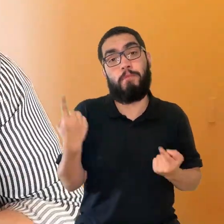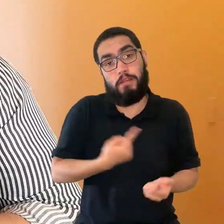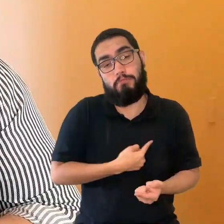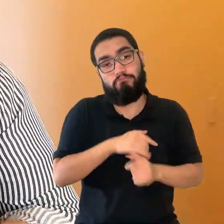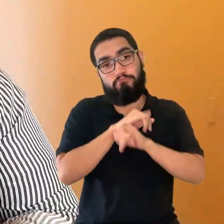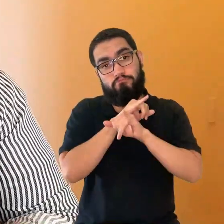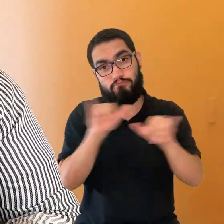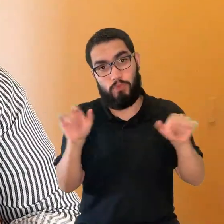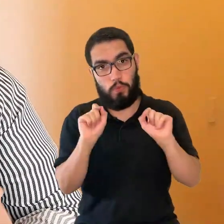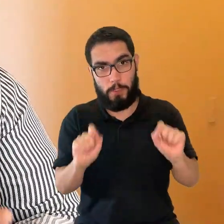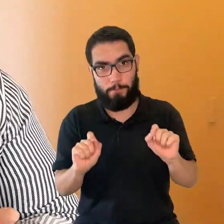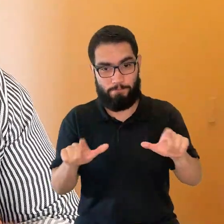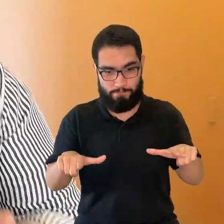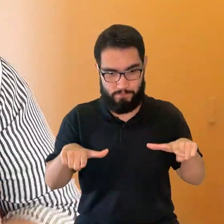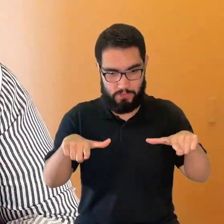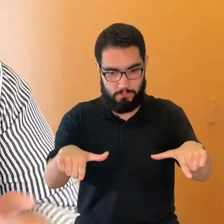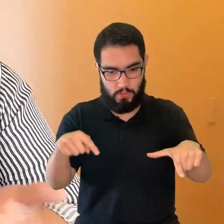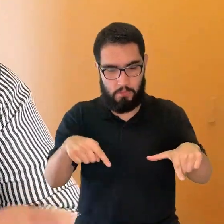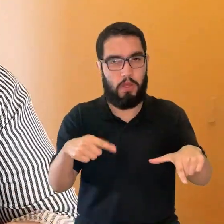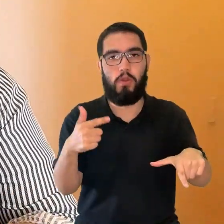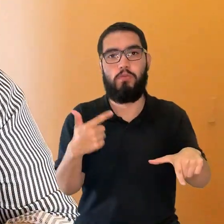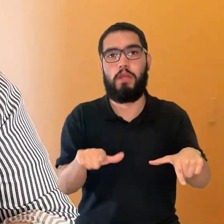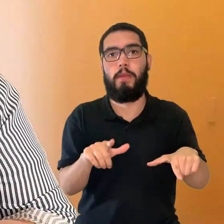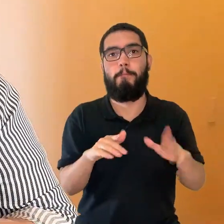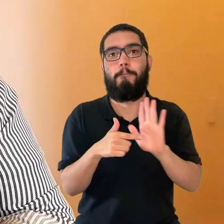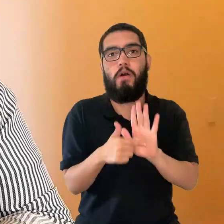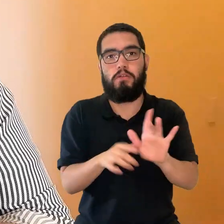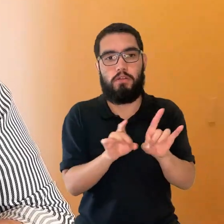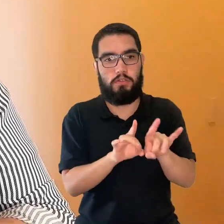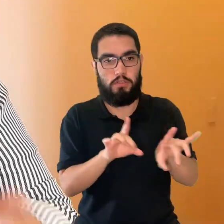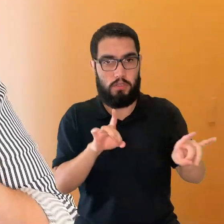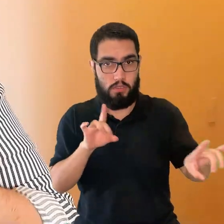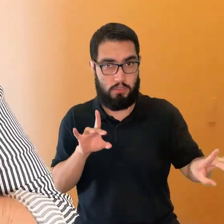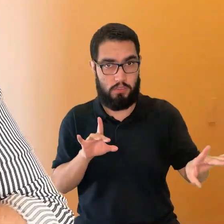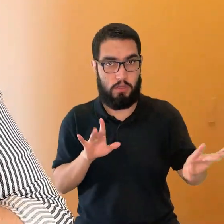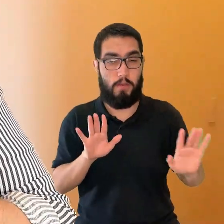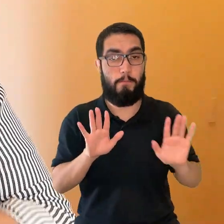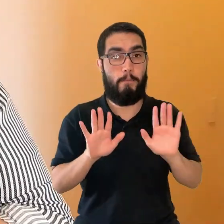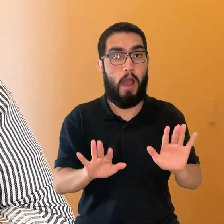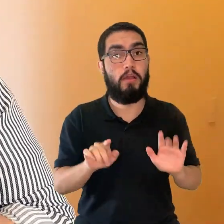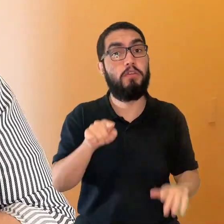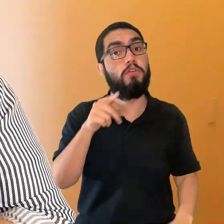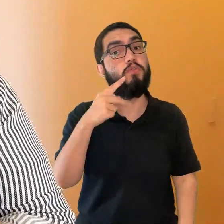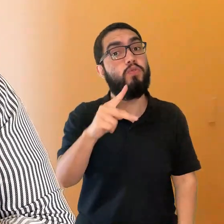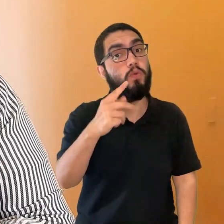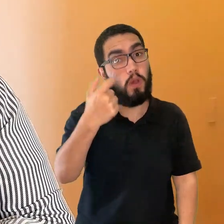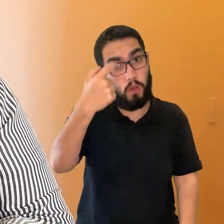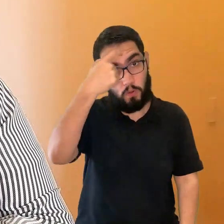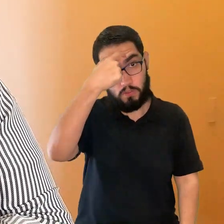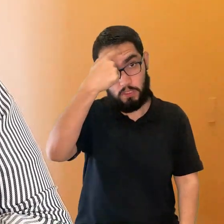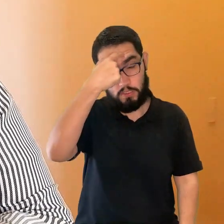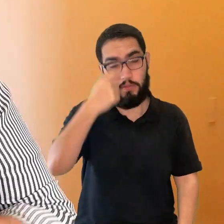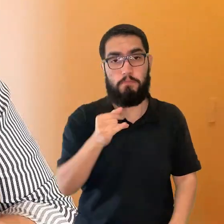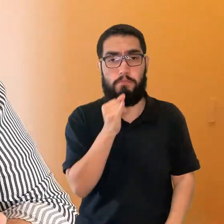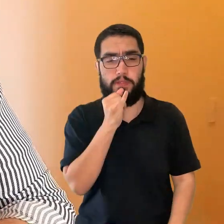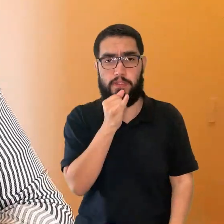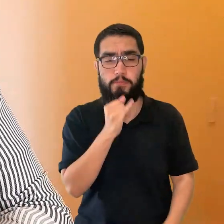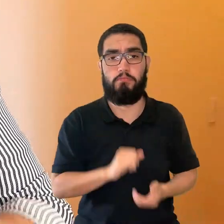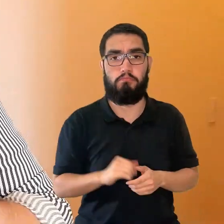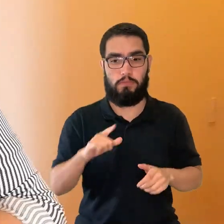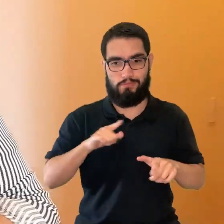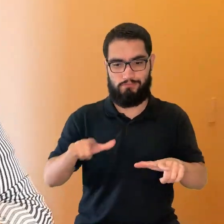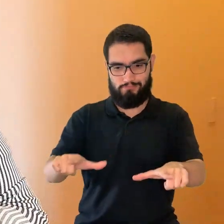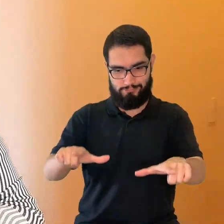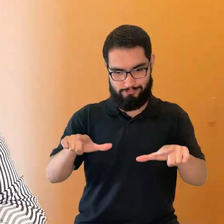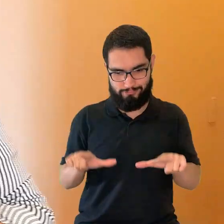tenho para dizer para você é que no diploma não vem marcando o que é a distância, mas a questão é a sua consciência. Adianta alguma